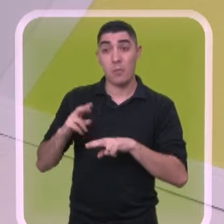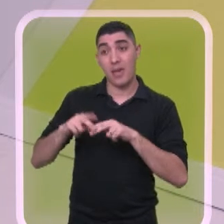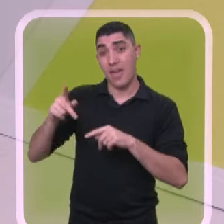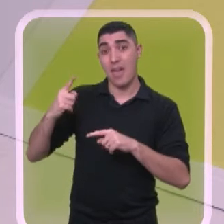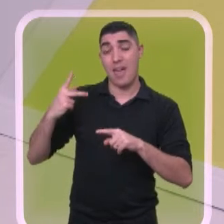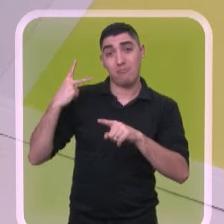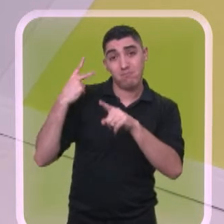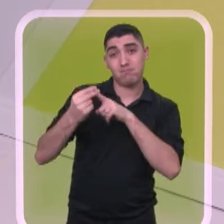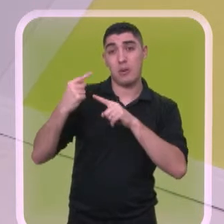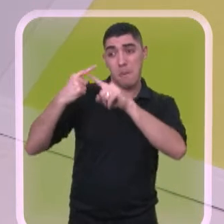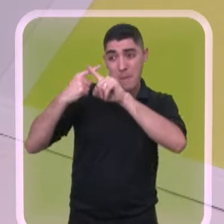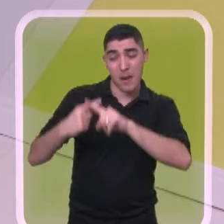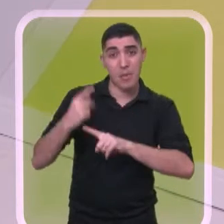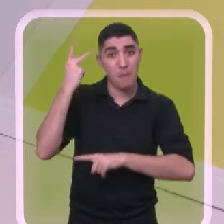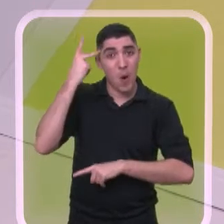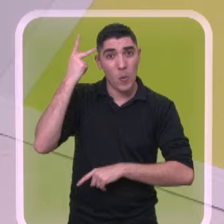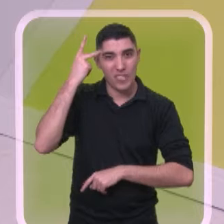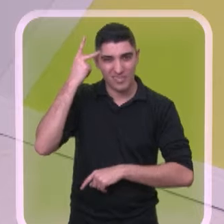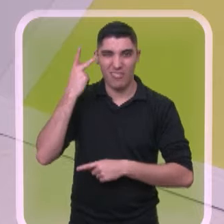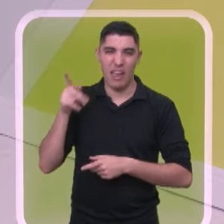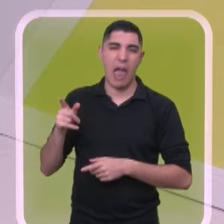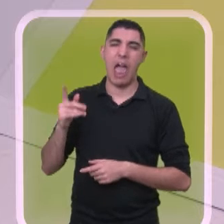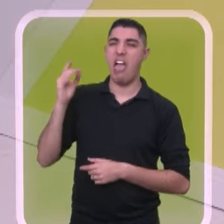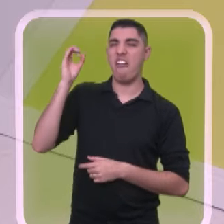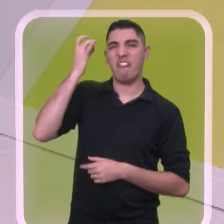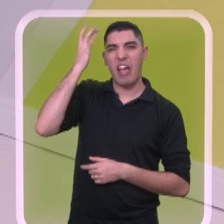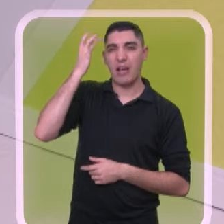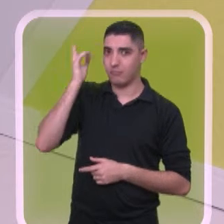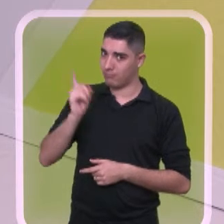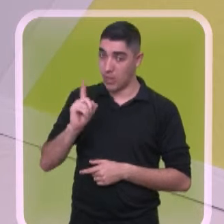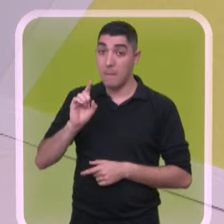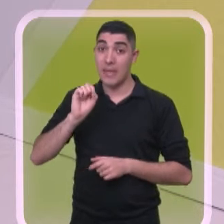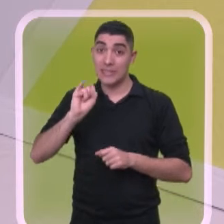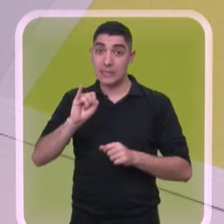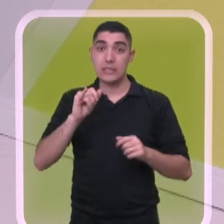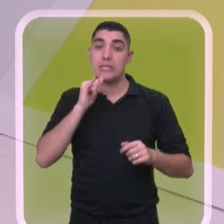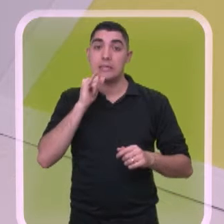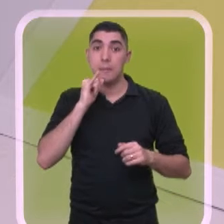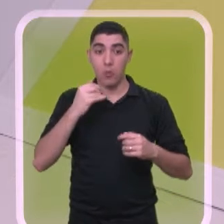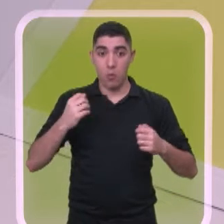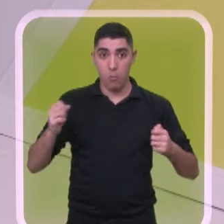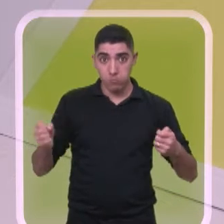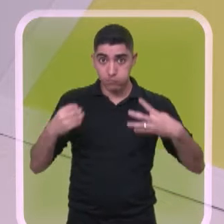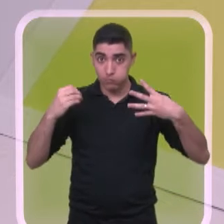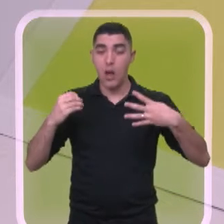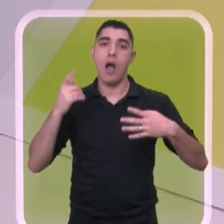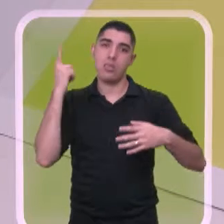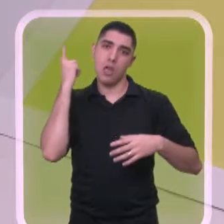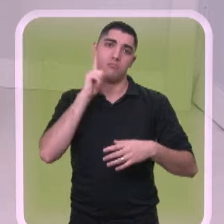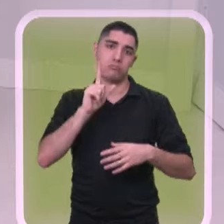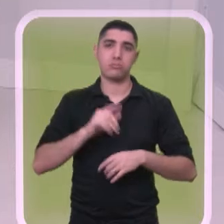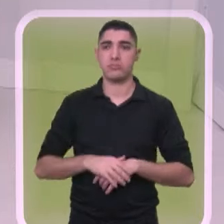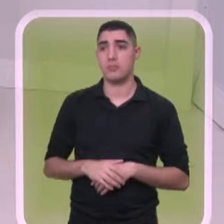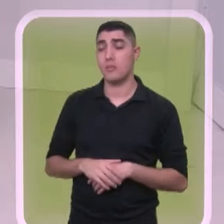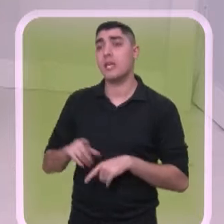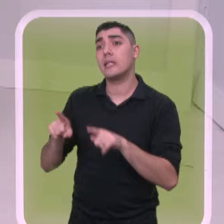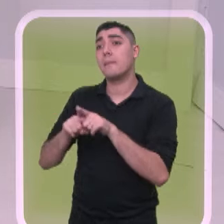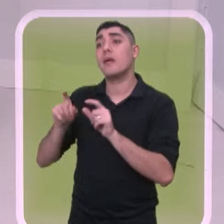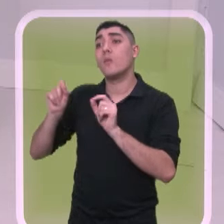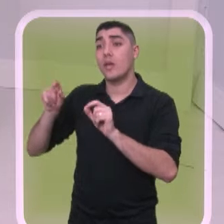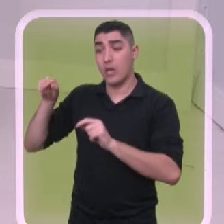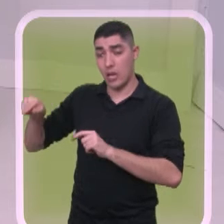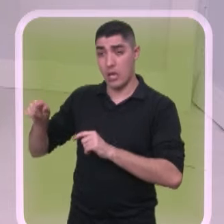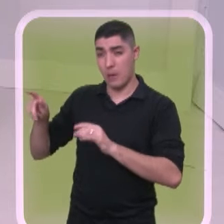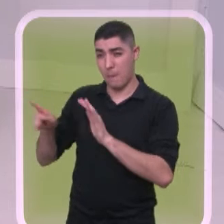não é à toa. É situação complicada, mas uma vitória por 1-0 leva o jogo para a prorrogação. E tem a questão da moral também, né, Vieira? Exato. Porque você toma uma